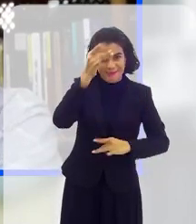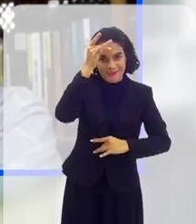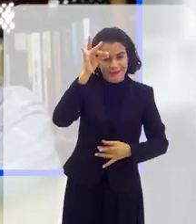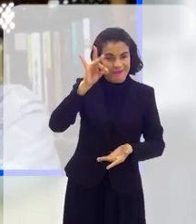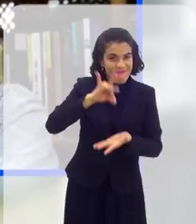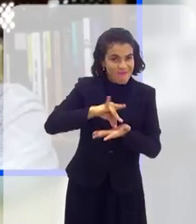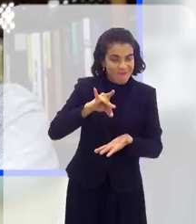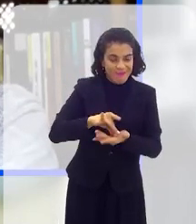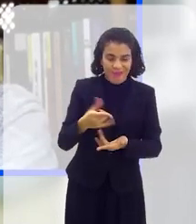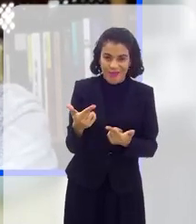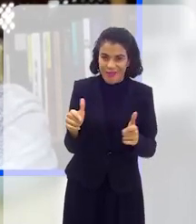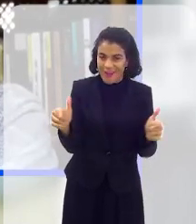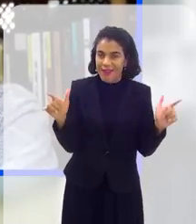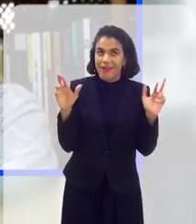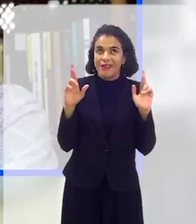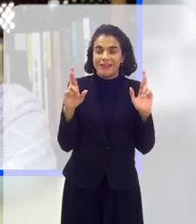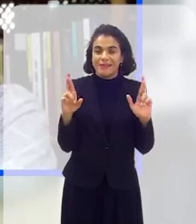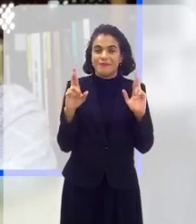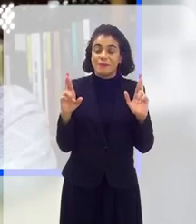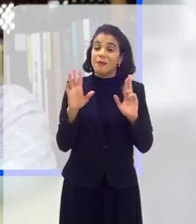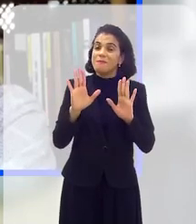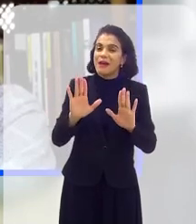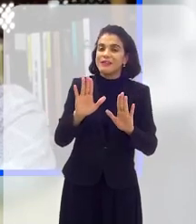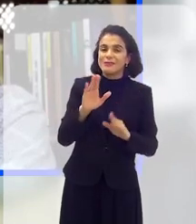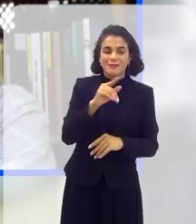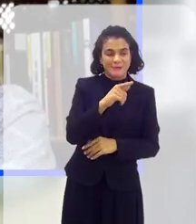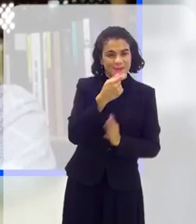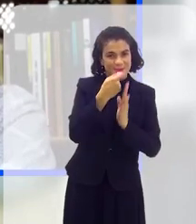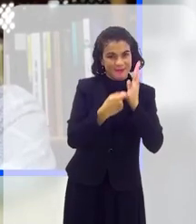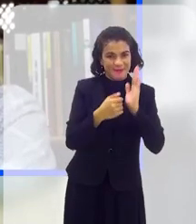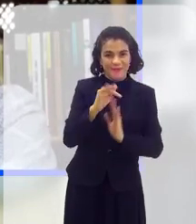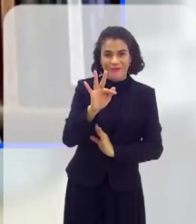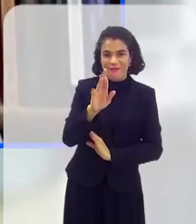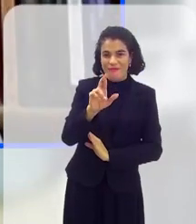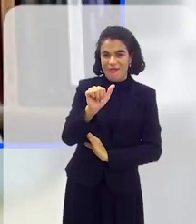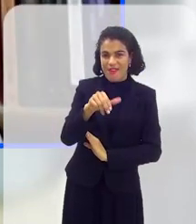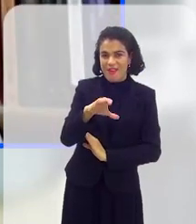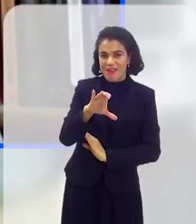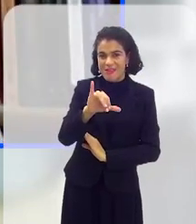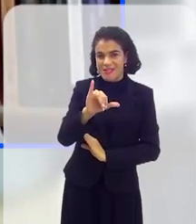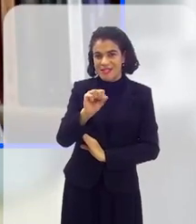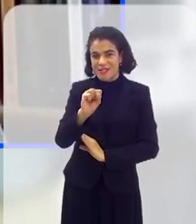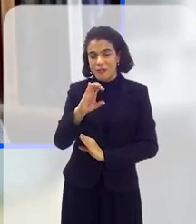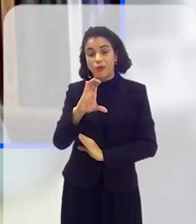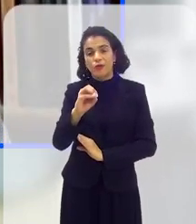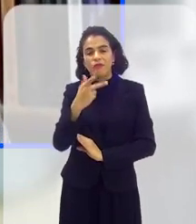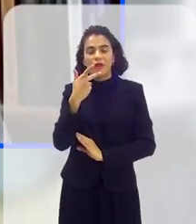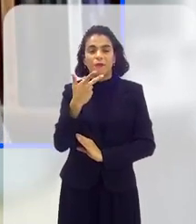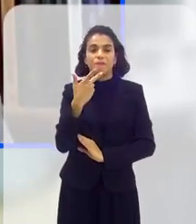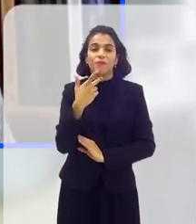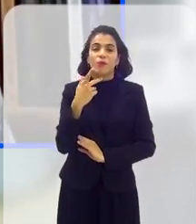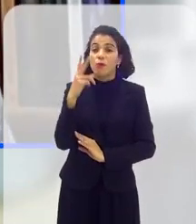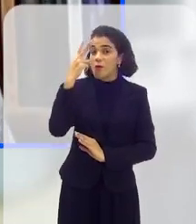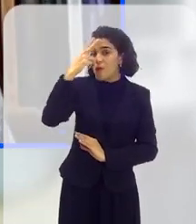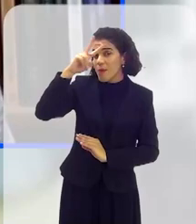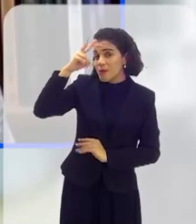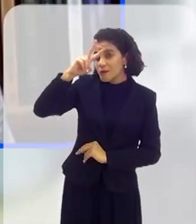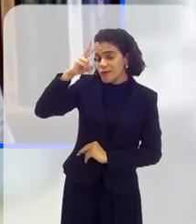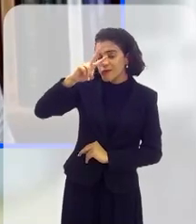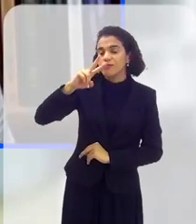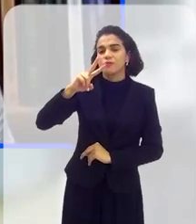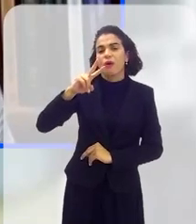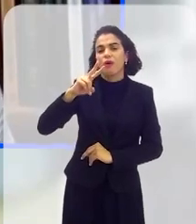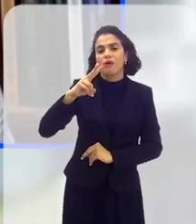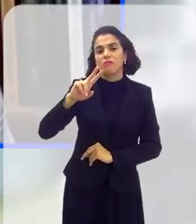alguns deles, né? Agora, também quando o Francisco falava. Quando tem uma história que se